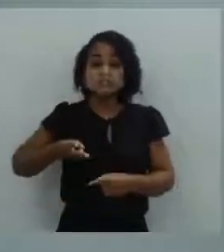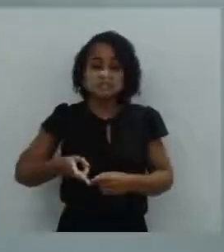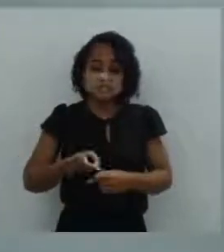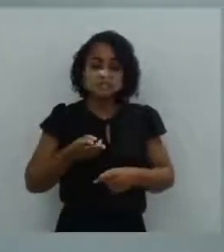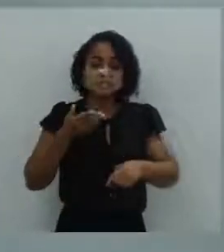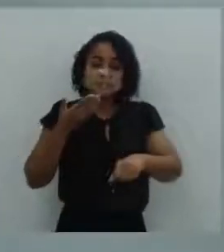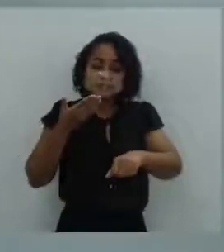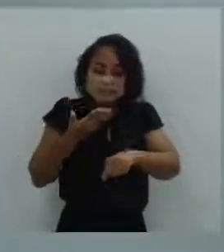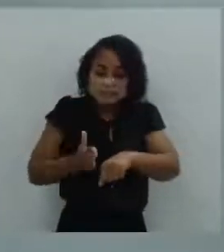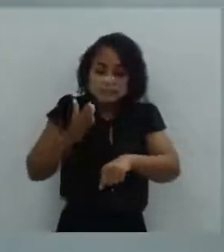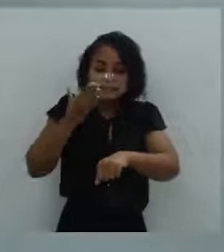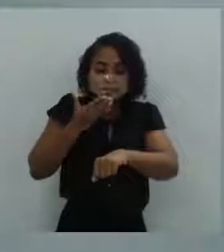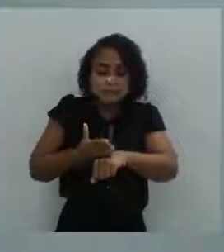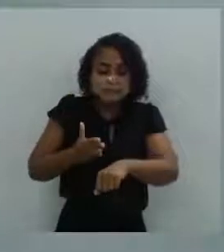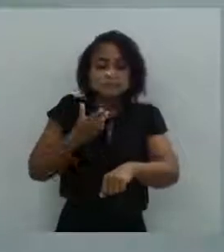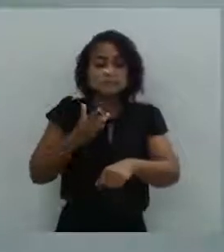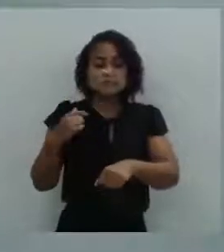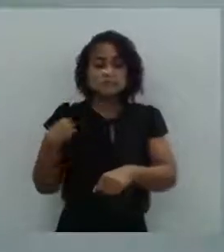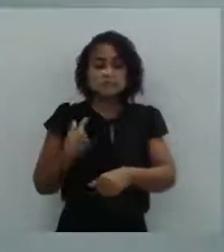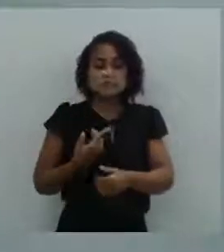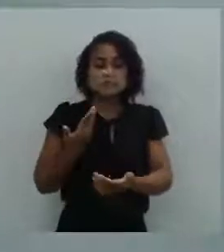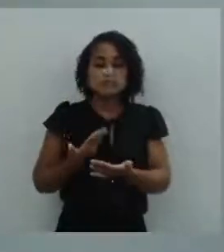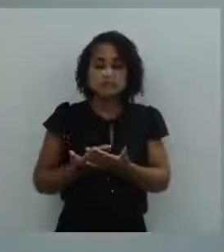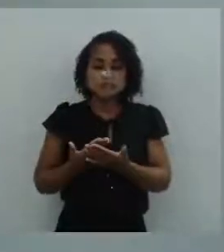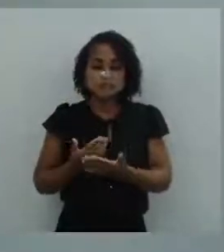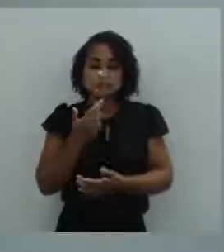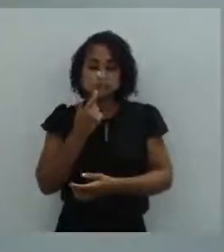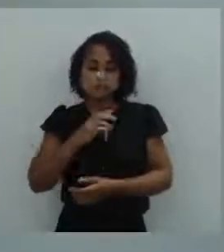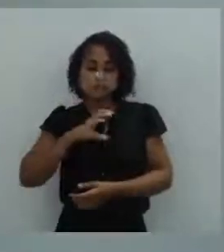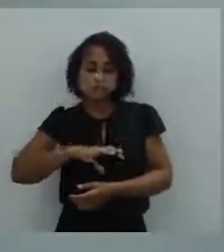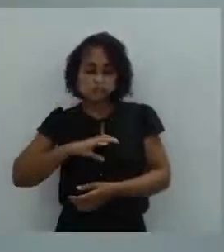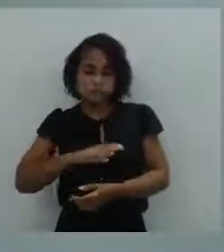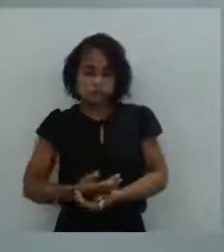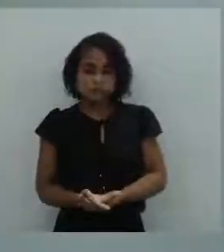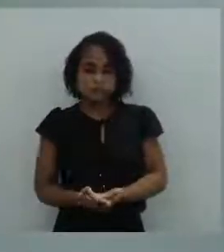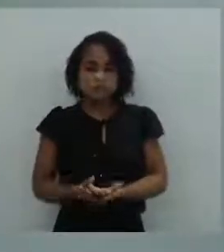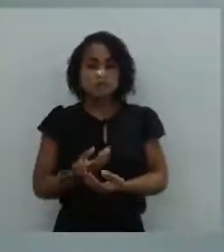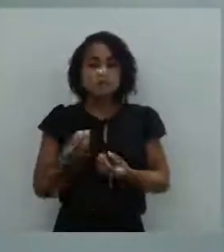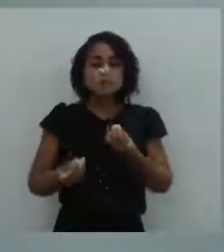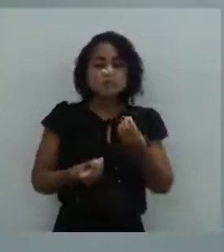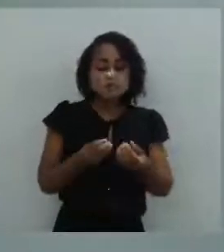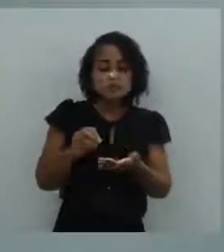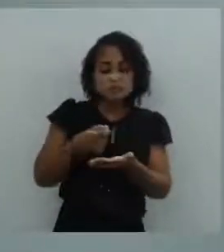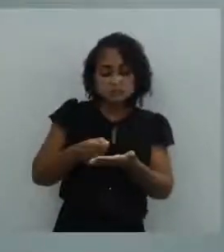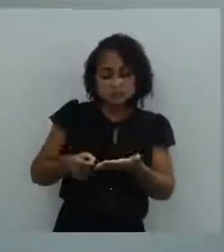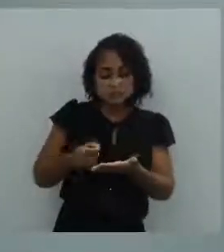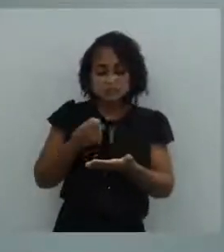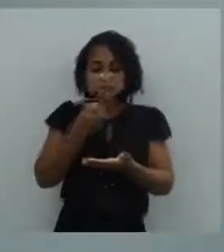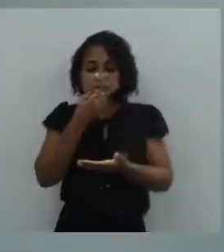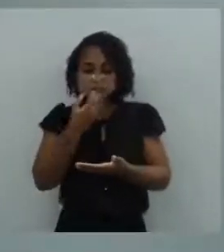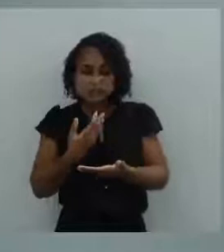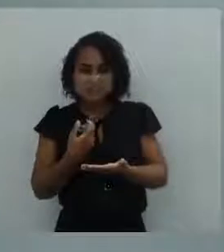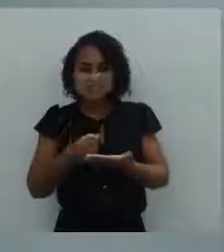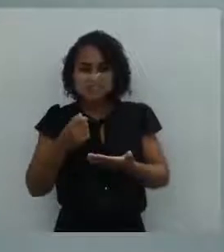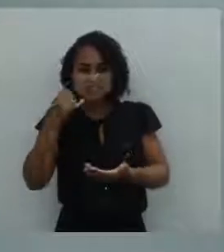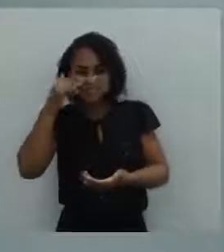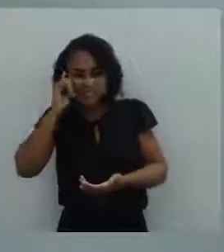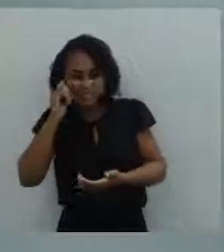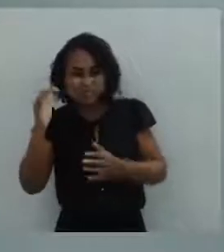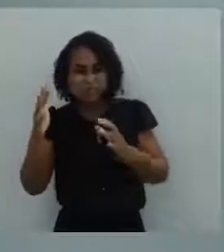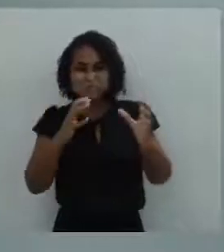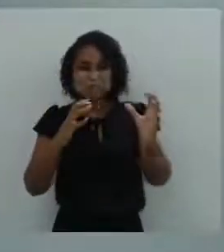está trabalhando e enfatizando nas nossas aulas de português. Como escrever e escrever bem, para evitar aquelas